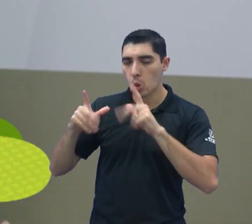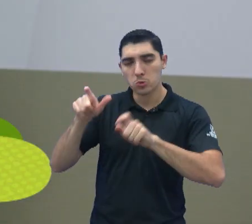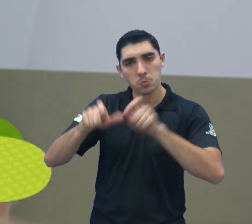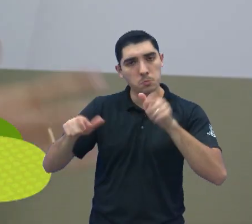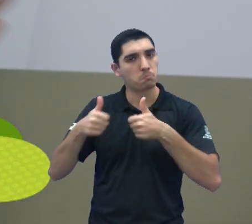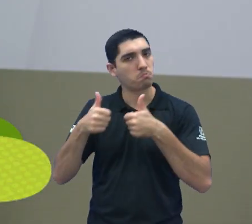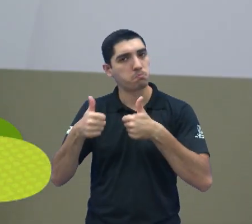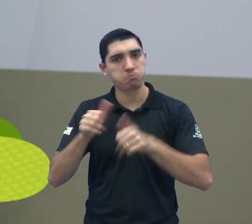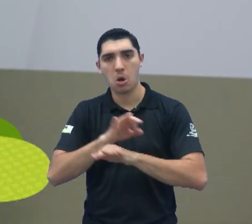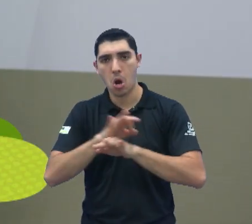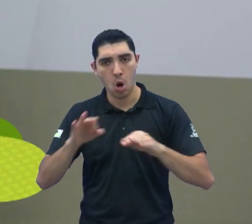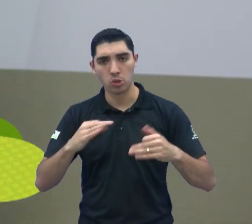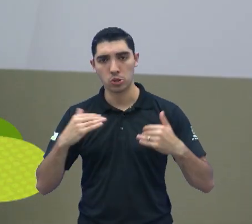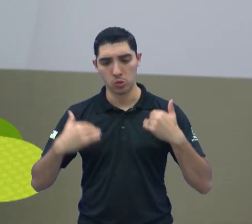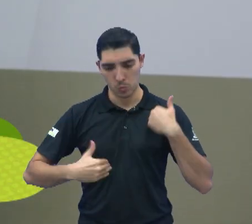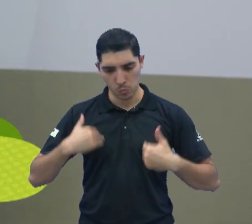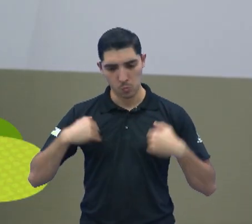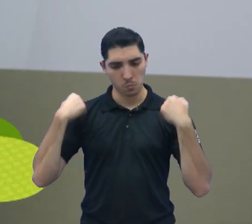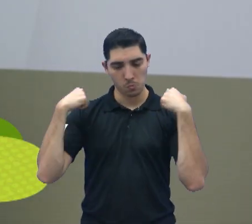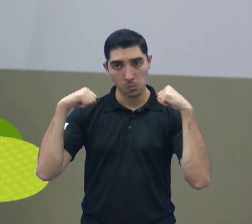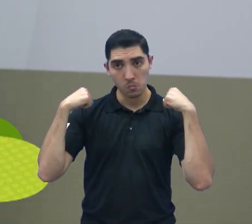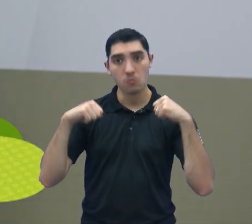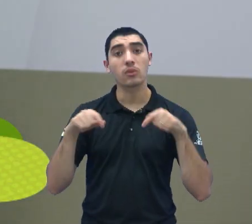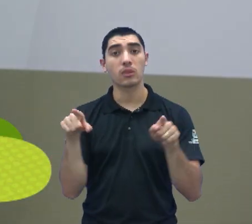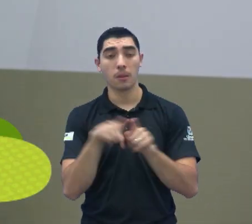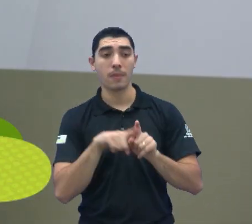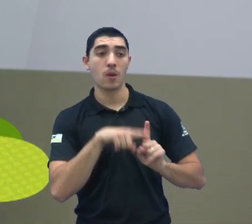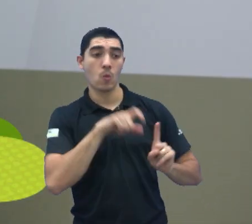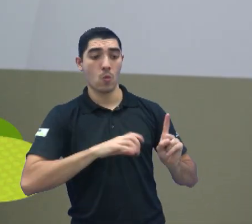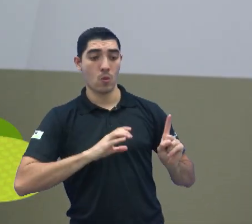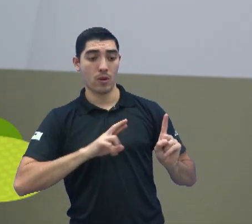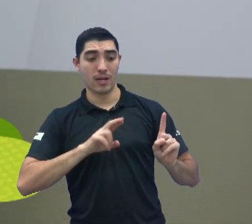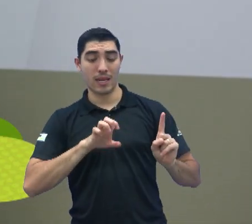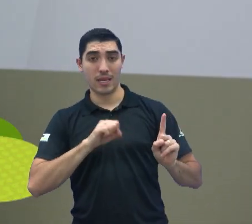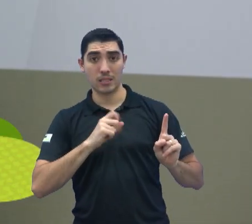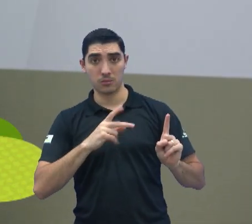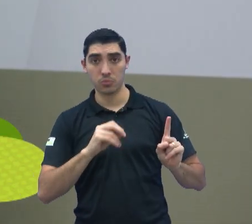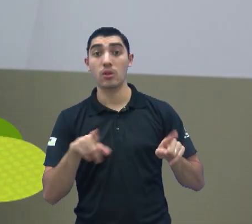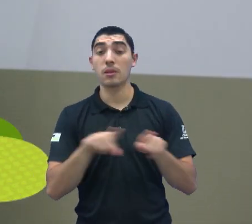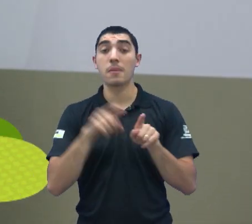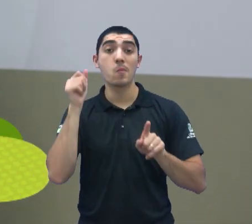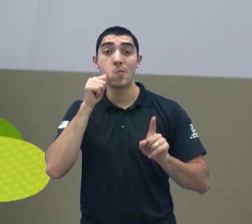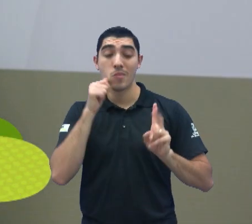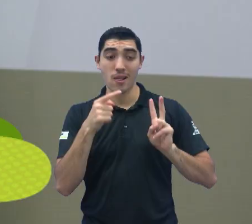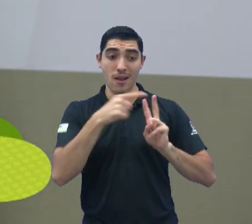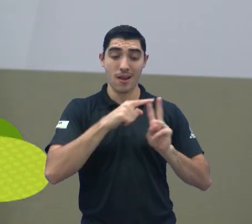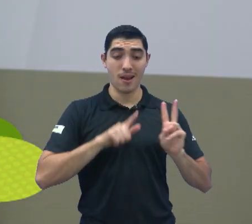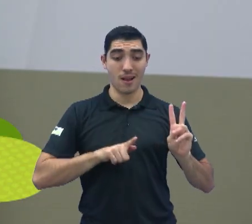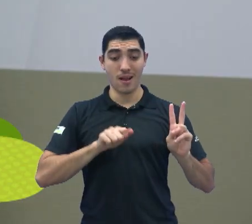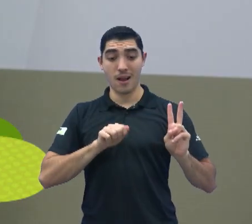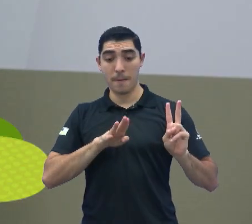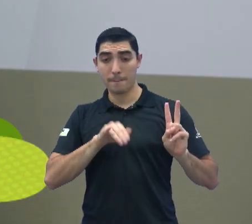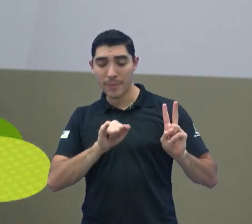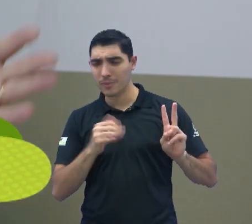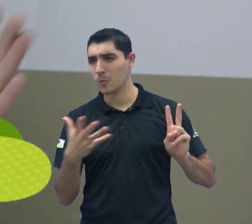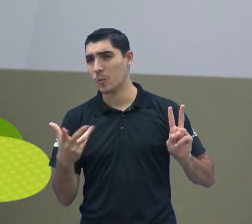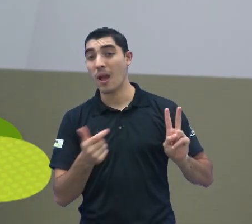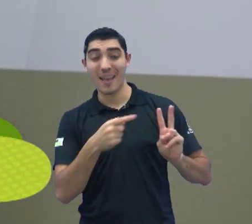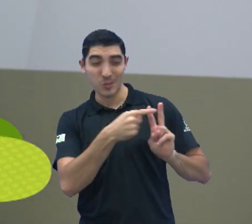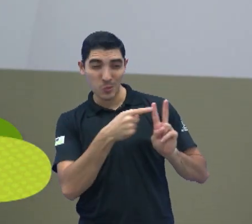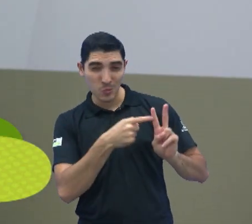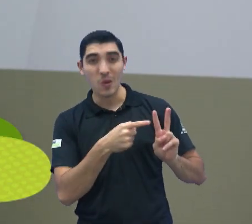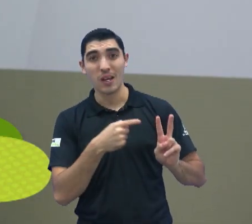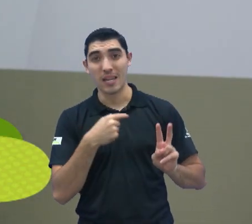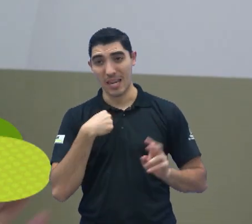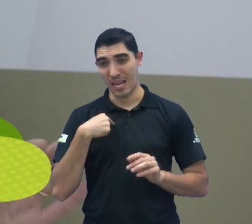na musculação, por conta do Cris, que faz um trabalho grande, a Gabi lá, a físio, que salva muito. Eu falo, eu quebro eles na quadra e a Gabi